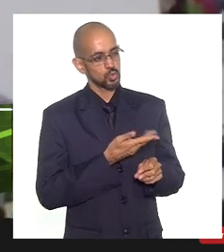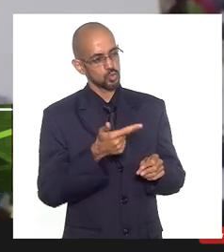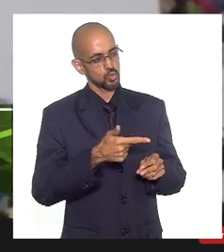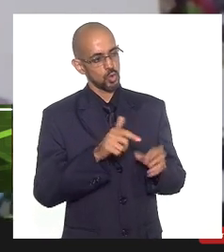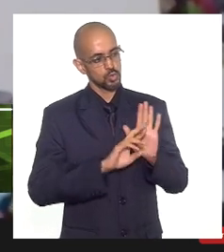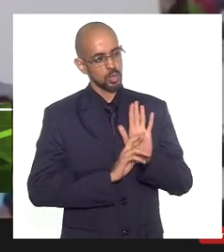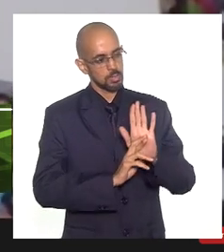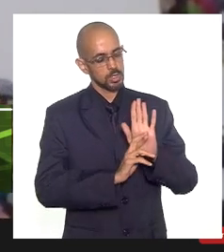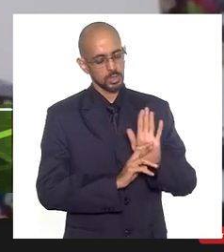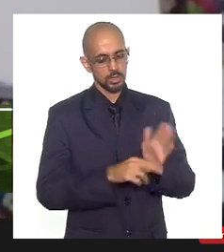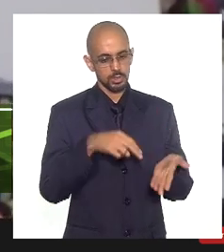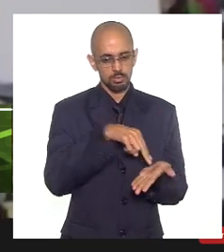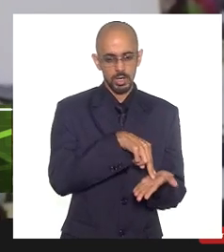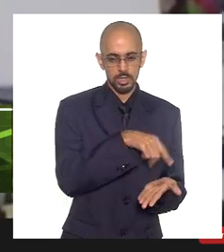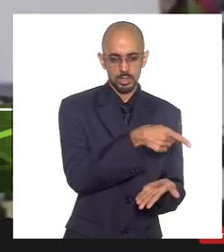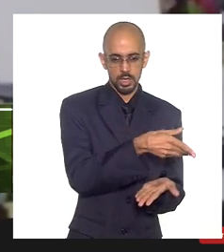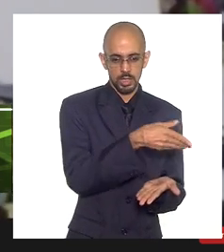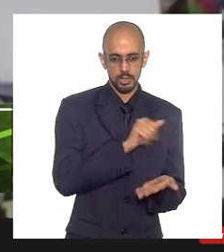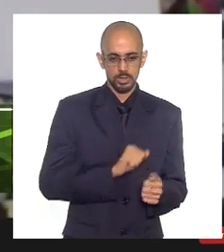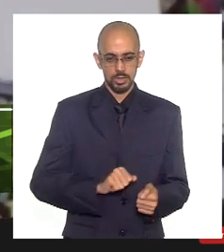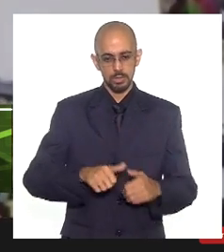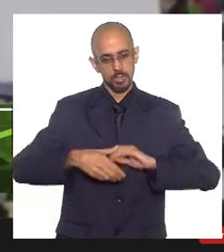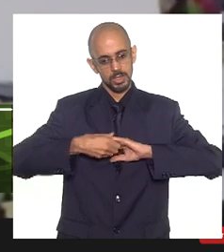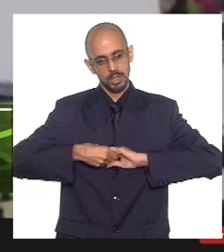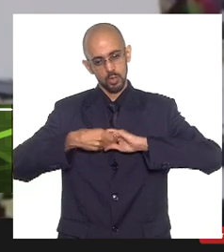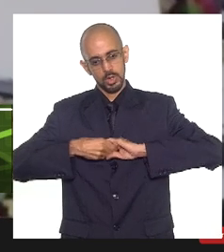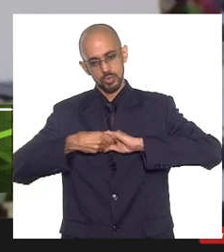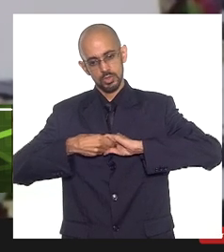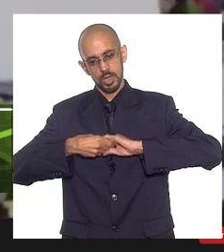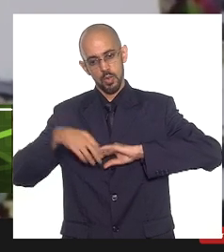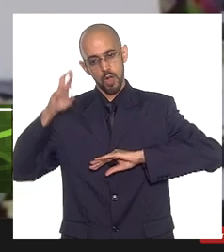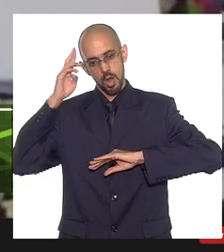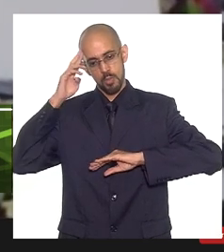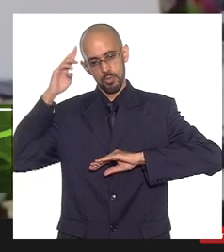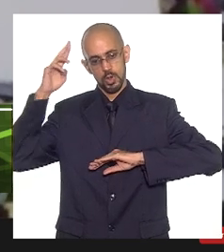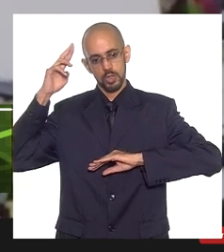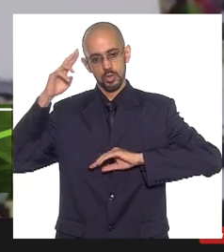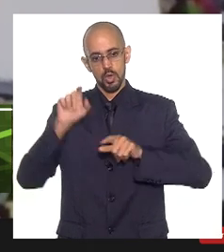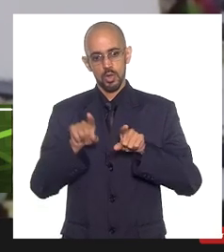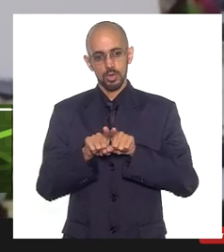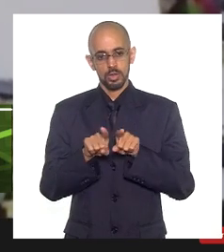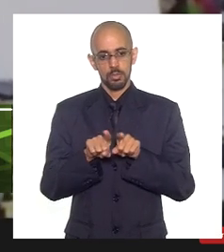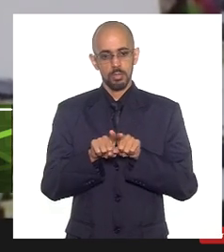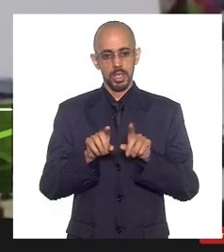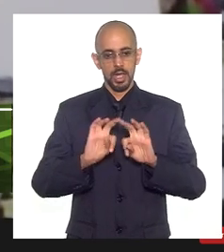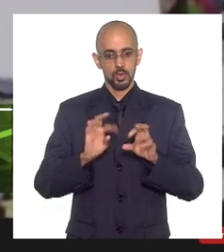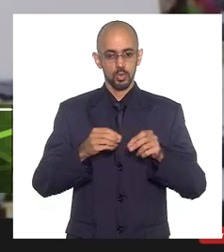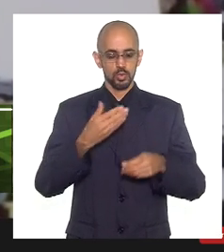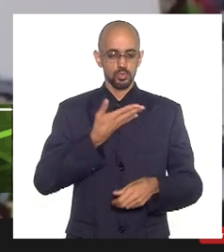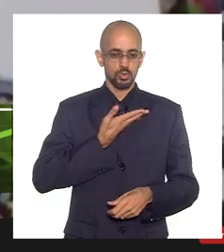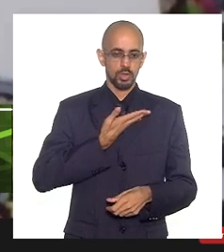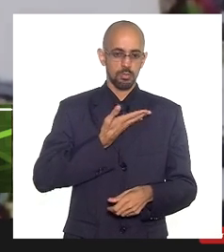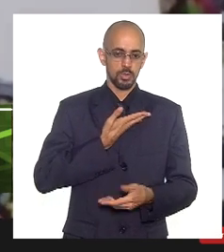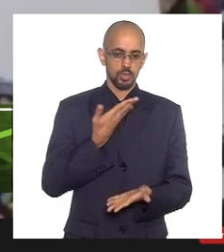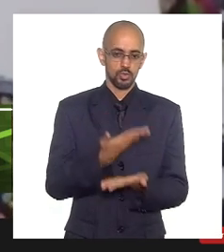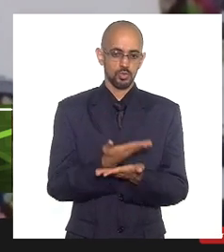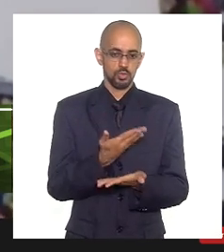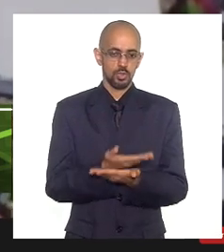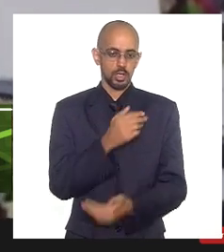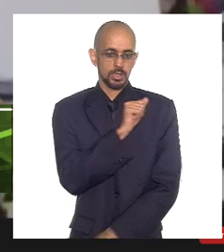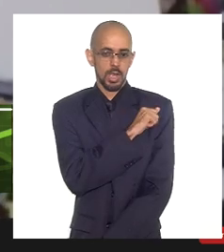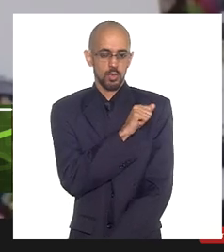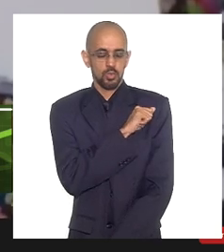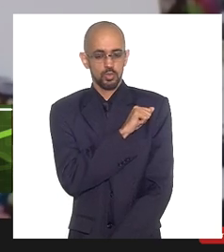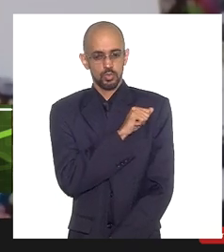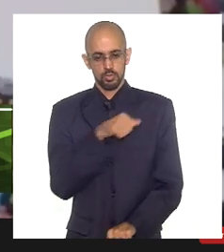uma saudação ao magnífico reitor e a todos os colegas docentes técnicos estudantes da UERJ que estão aqui na sala